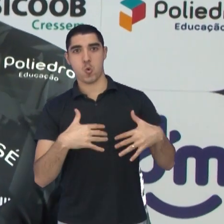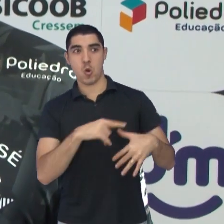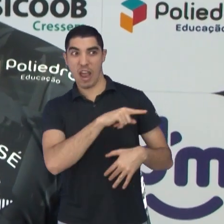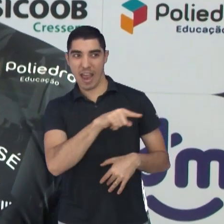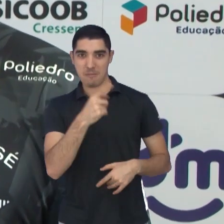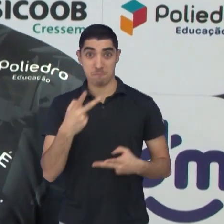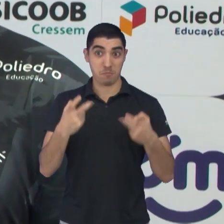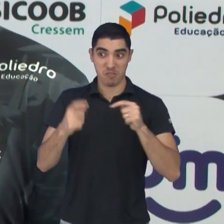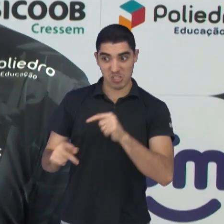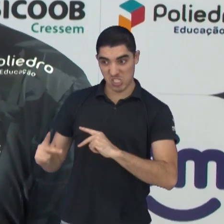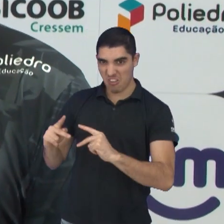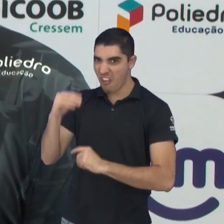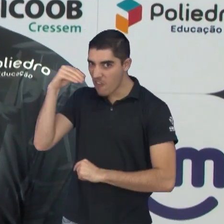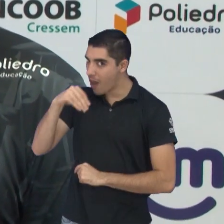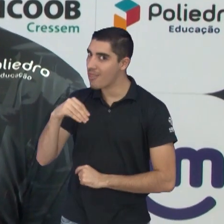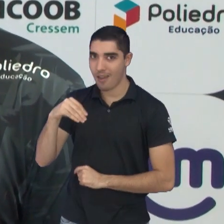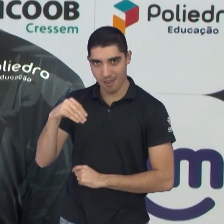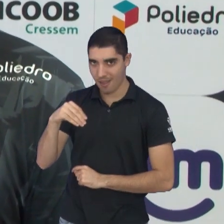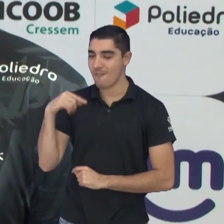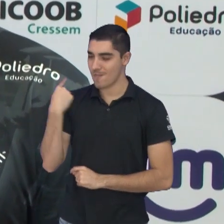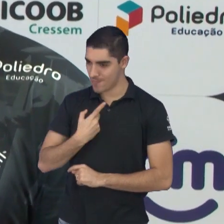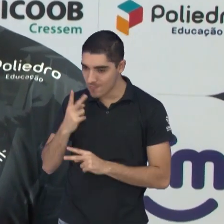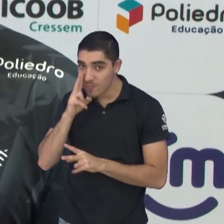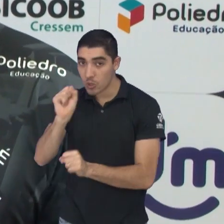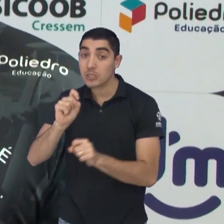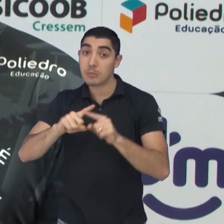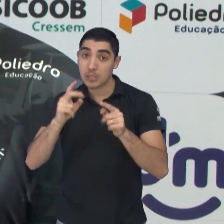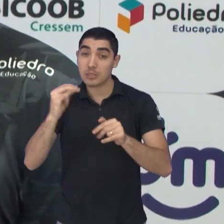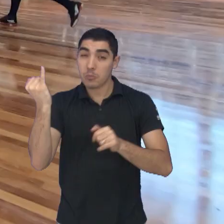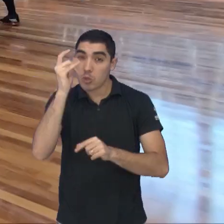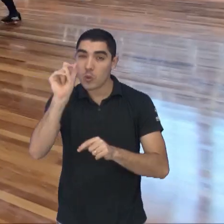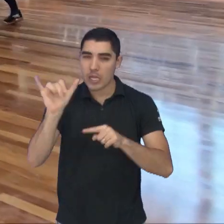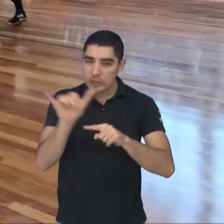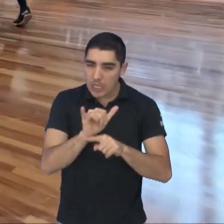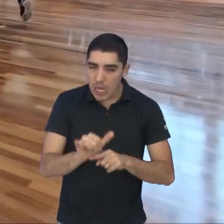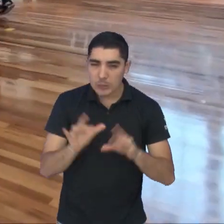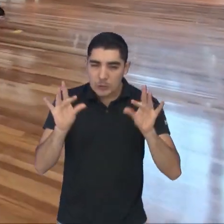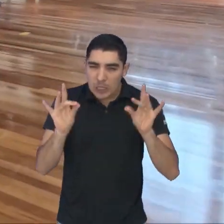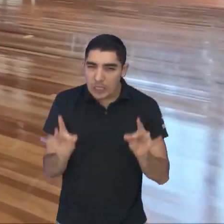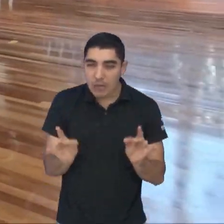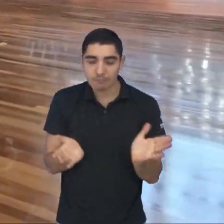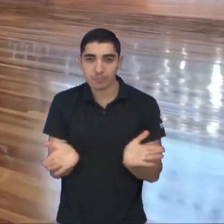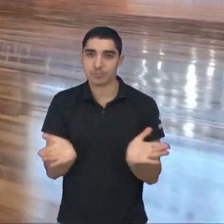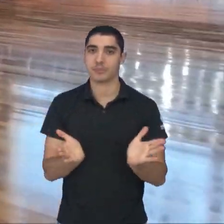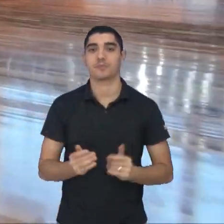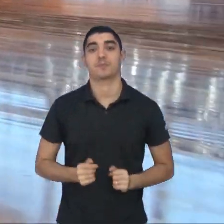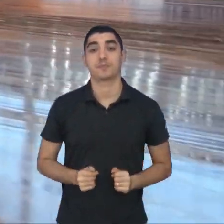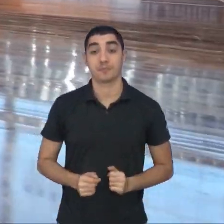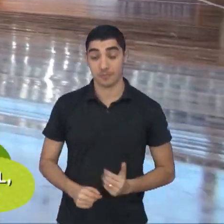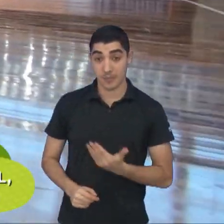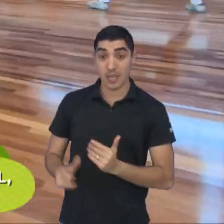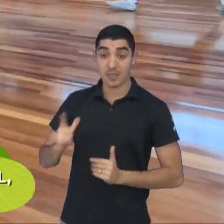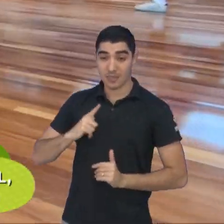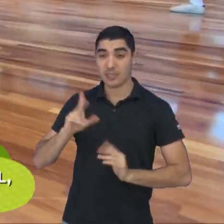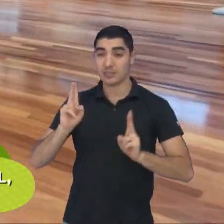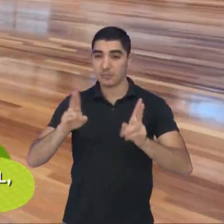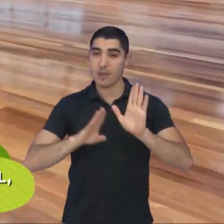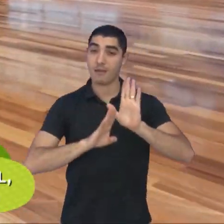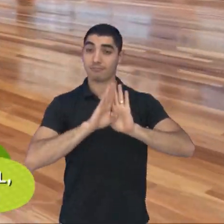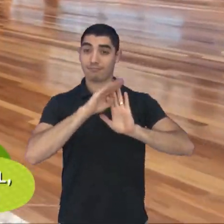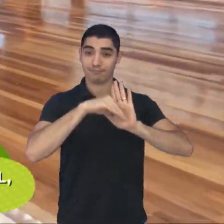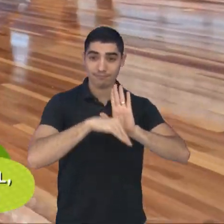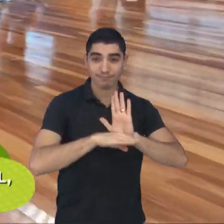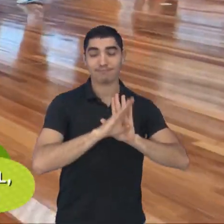preparação basicamente é a mesma, mas o detalhe vai fazer muito mais diferença. Com uma sequência que oscila entre altos e baixos em termos